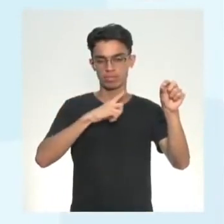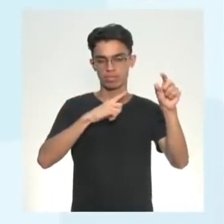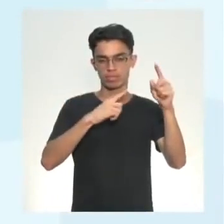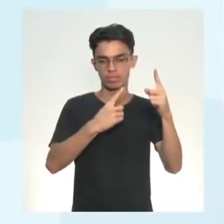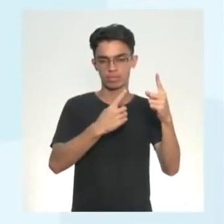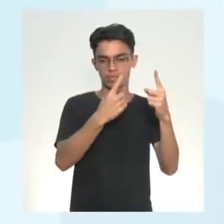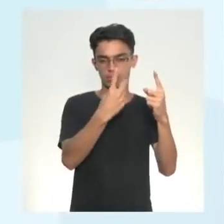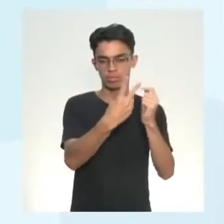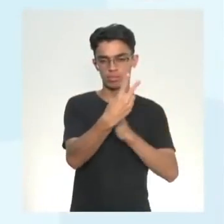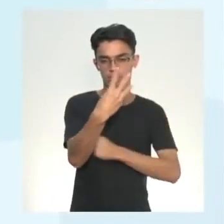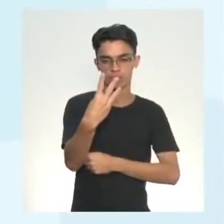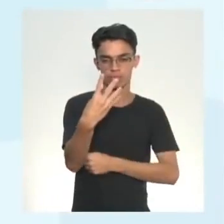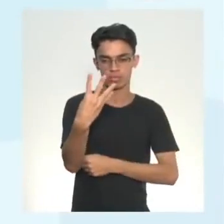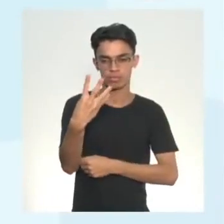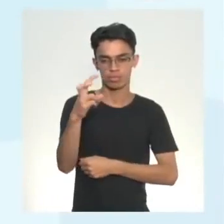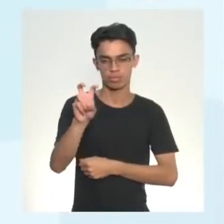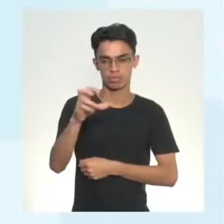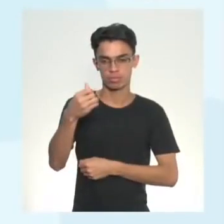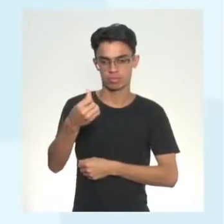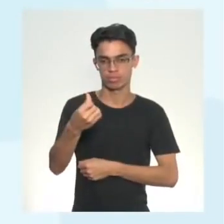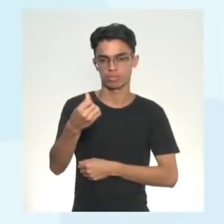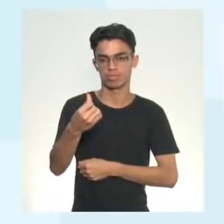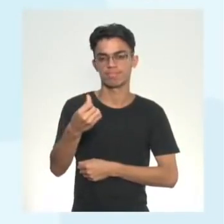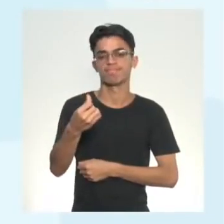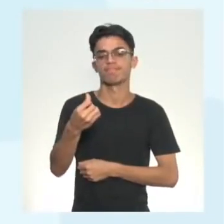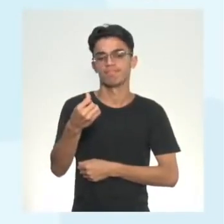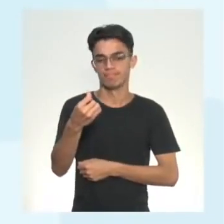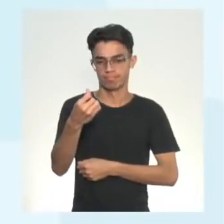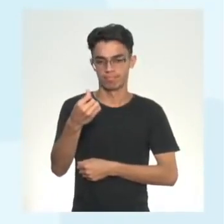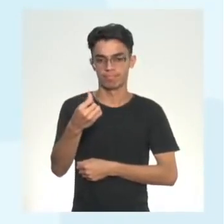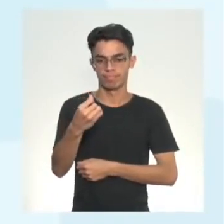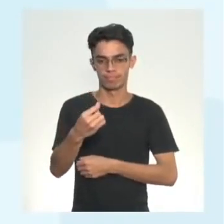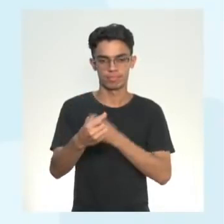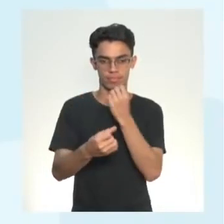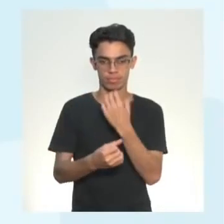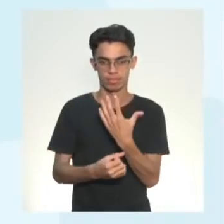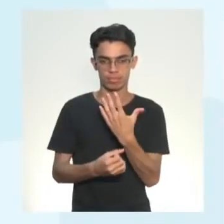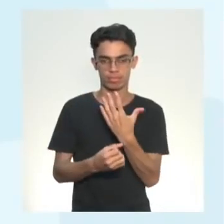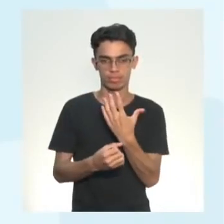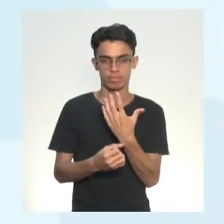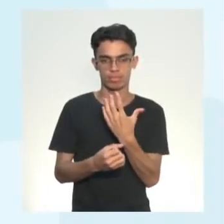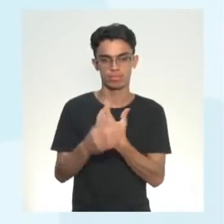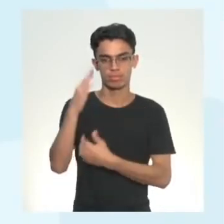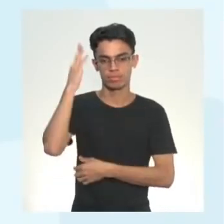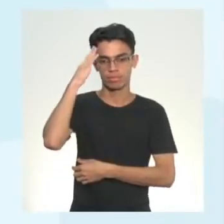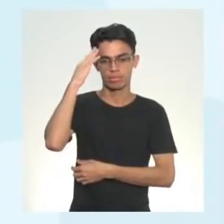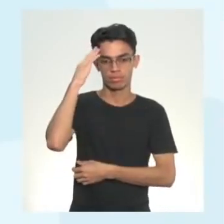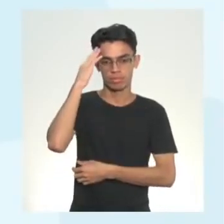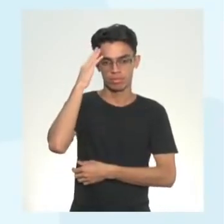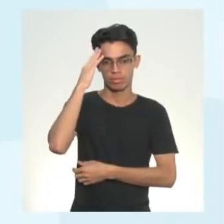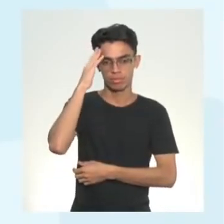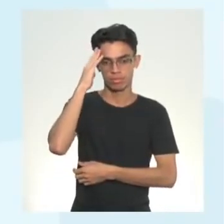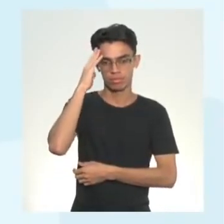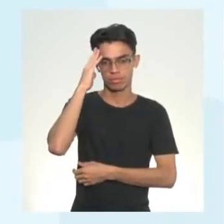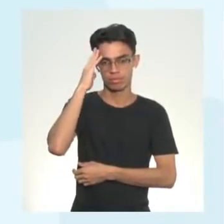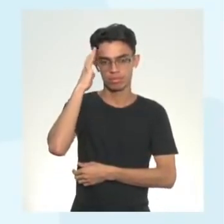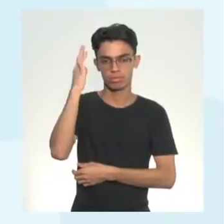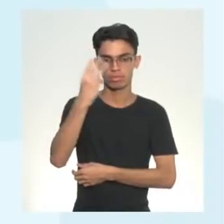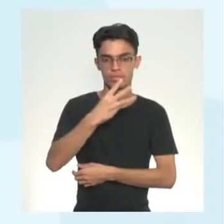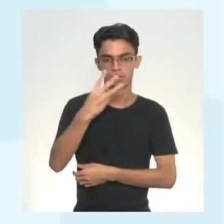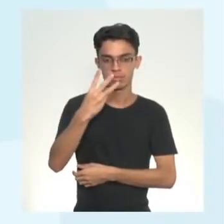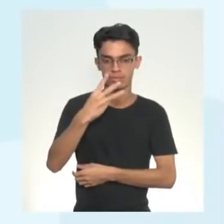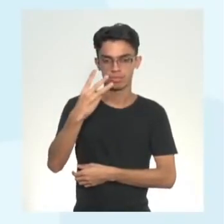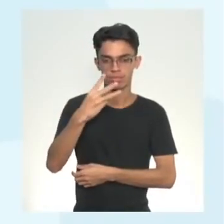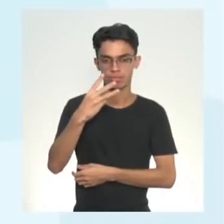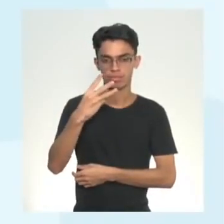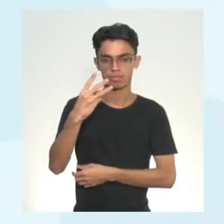1, 2, 3, 4, 5, 6 quadradinhos. Muito bem. Então, eu sei que o K é 3, sei que o